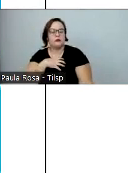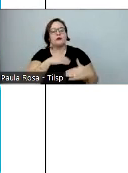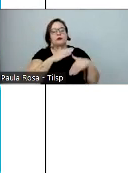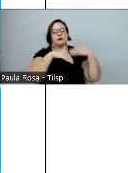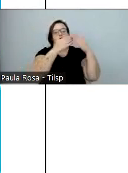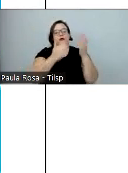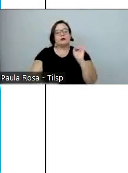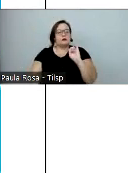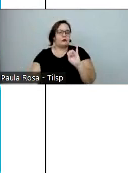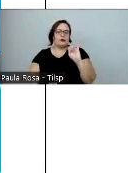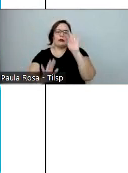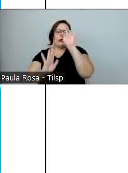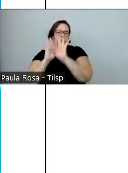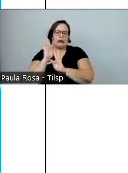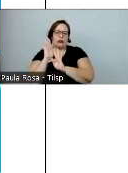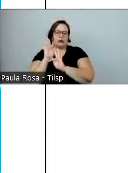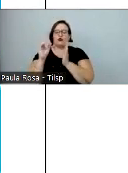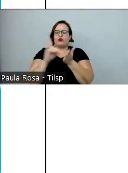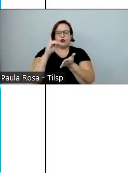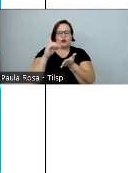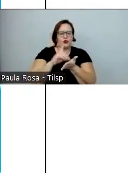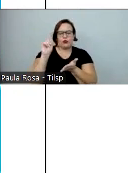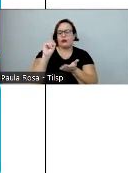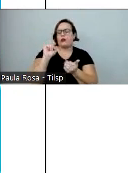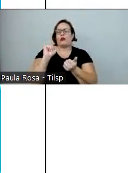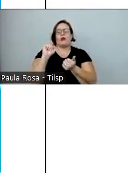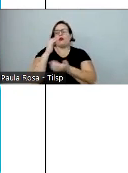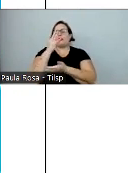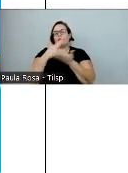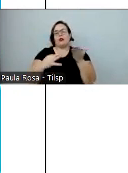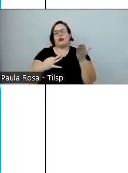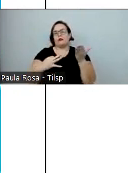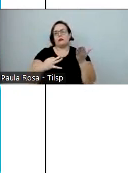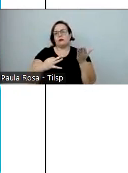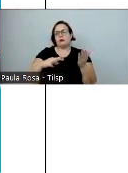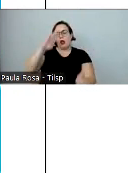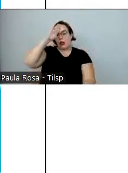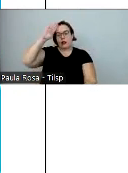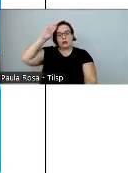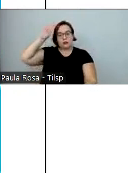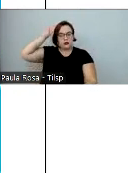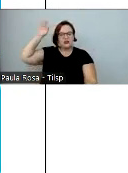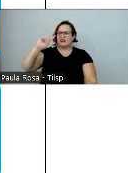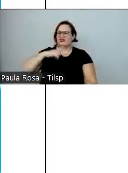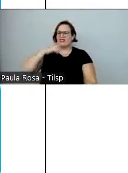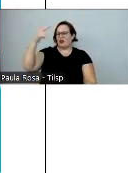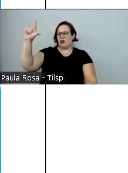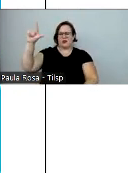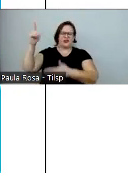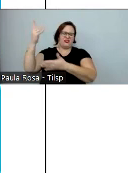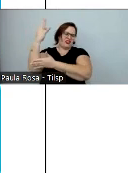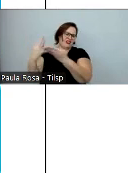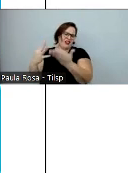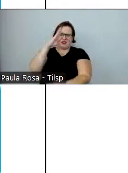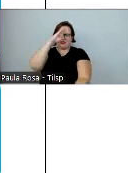dizer se não é um texto de dicionário não é um texto acadêmico para definir Museu nós temos vários outros textos acadêmicos e dicionários especializados